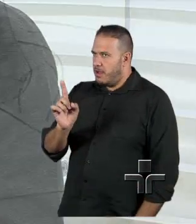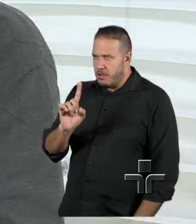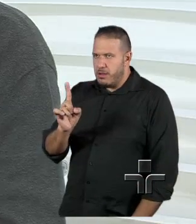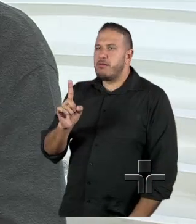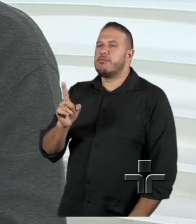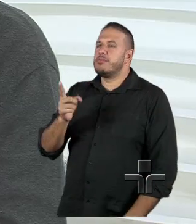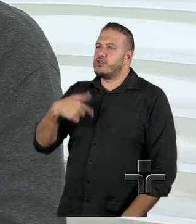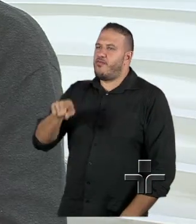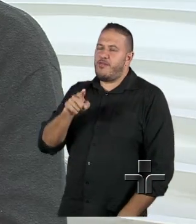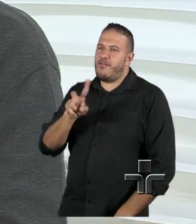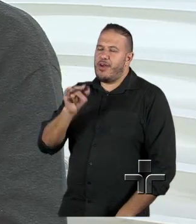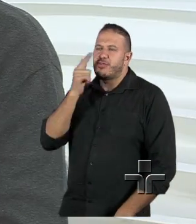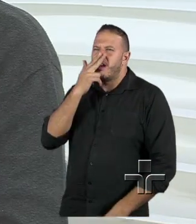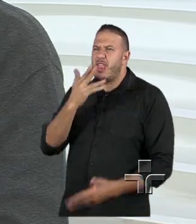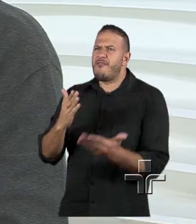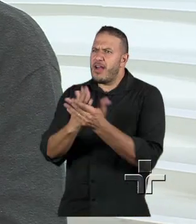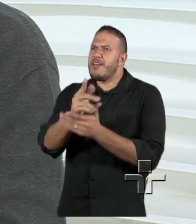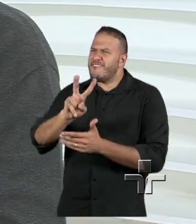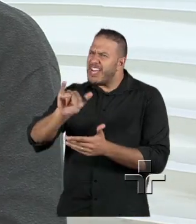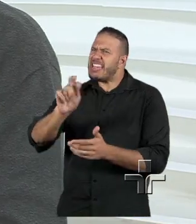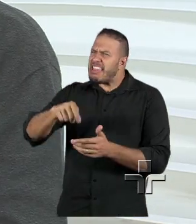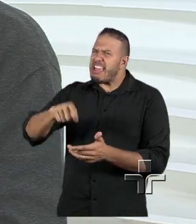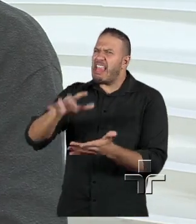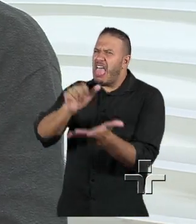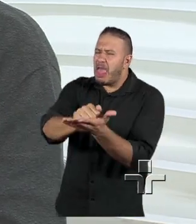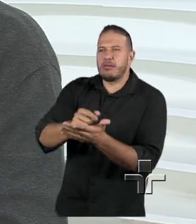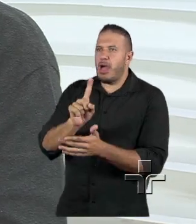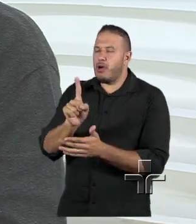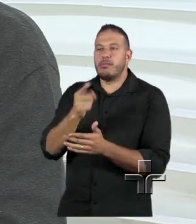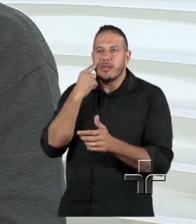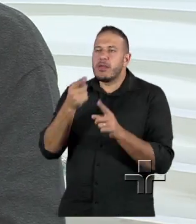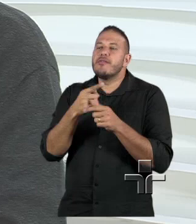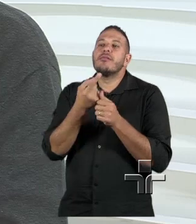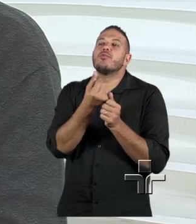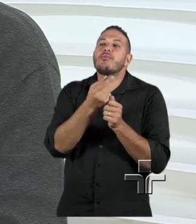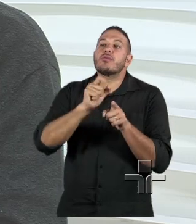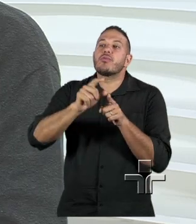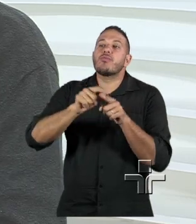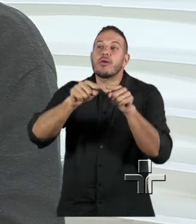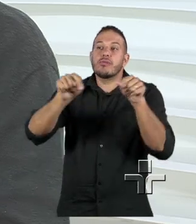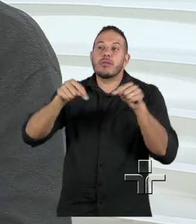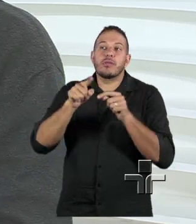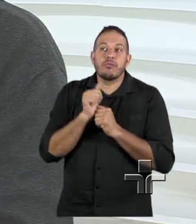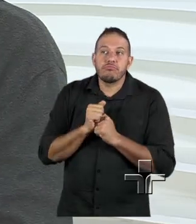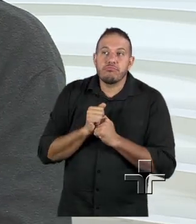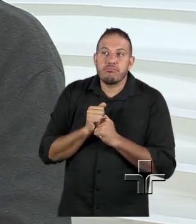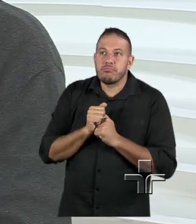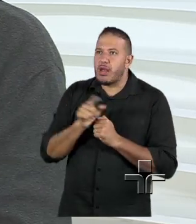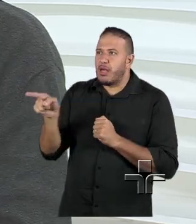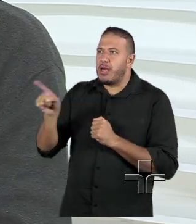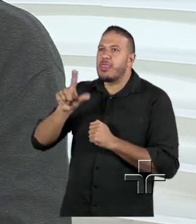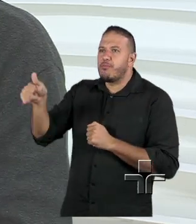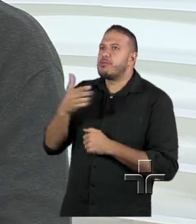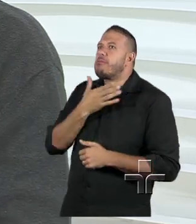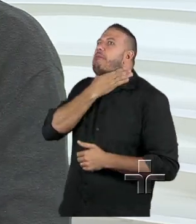gente não vai aprovar um ponto num preço que não esteja correto, de aluguel, por exemplo, para o nosso franqueado não